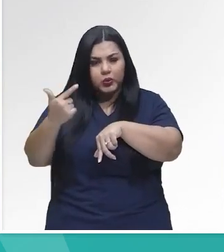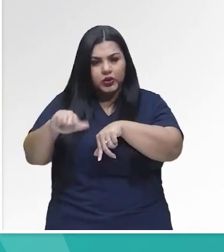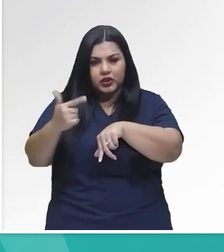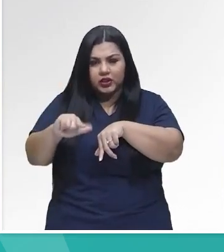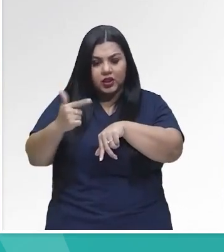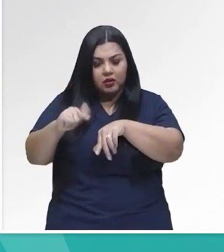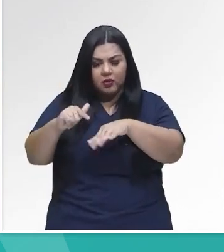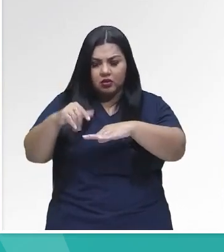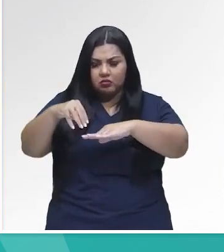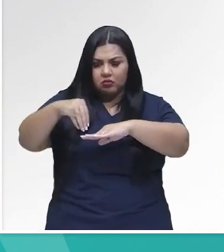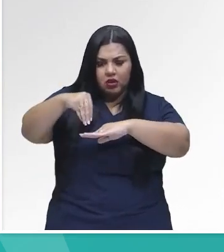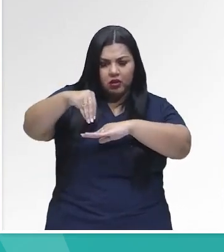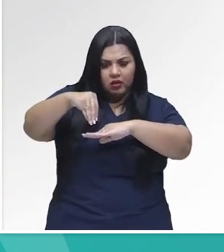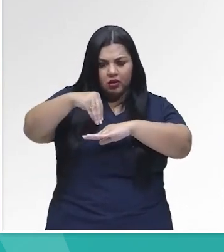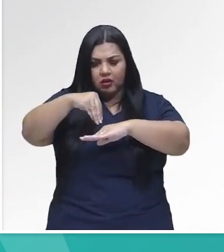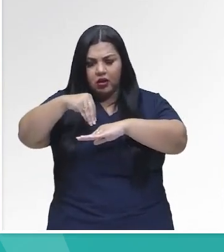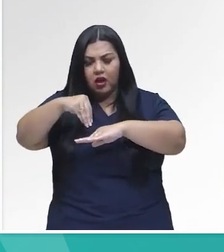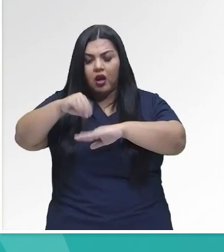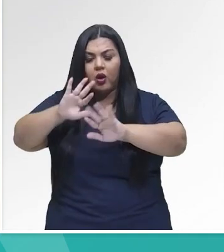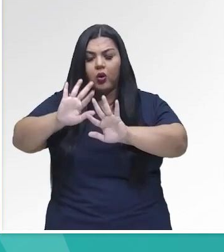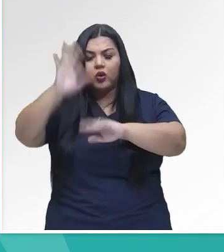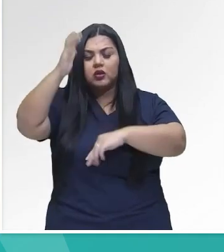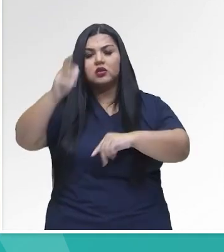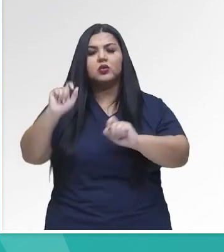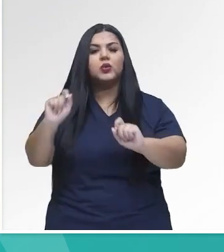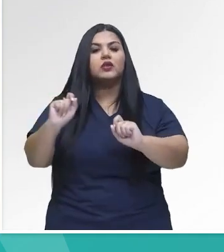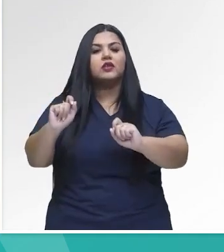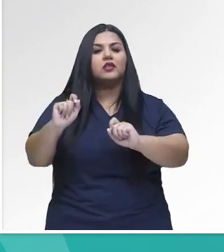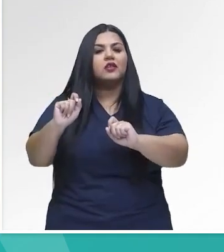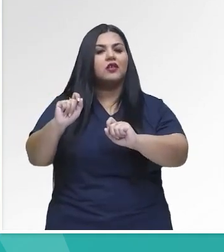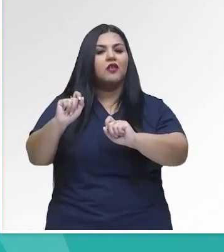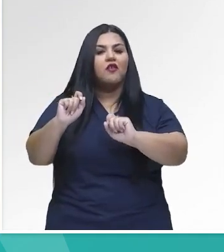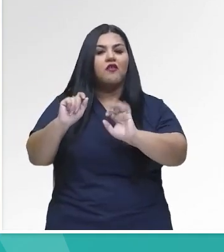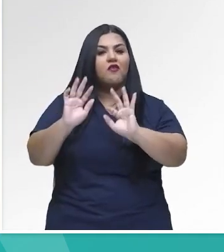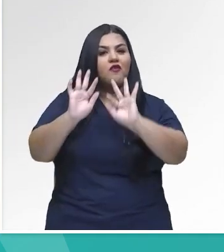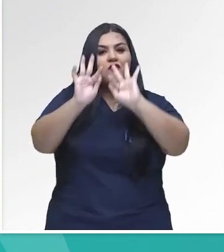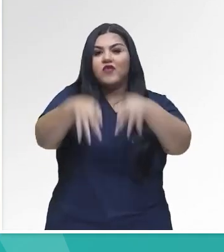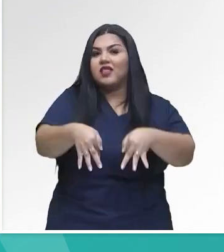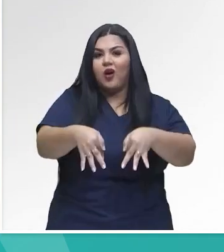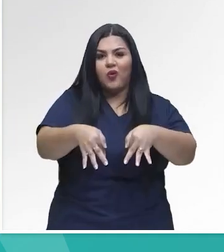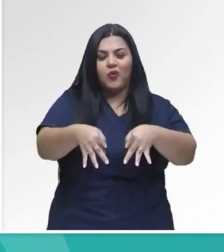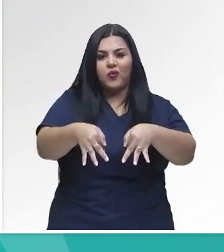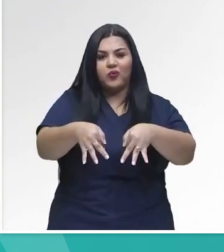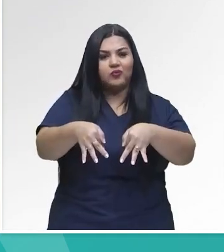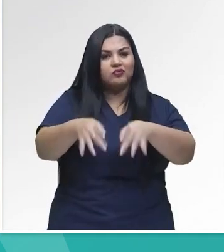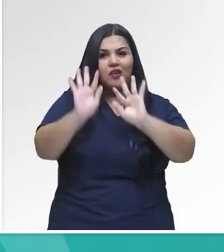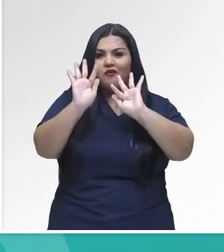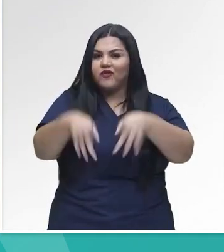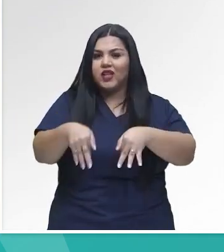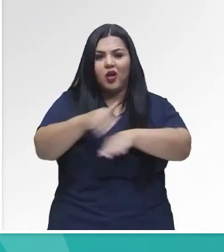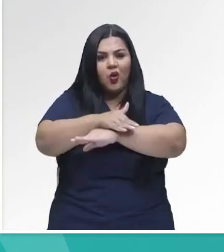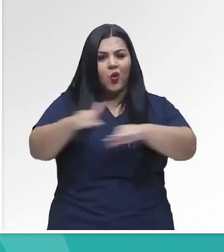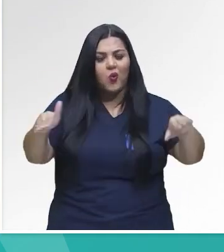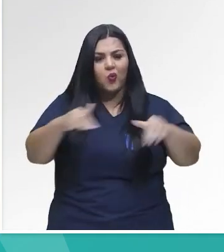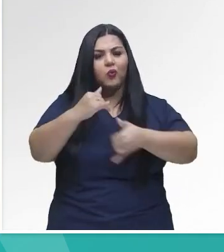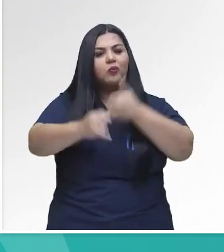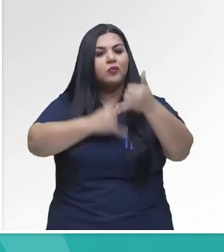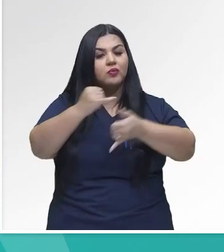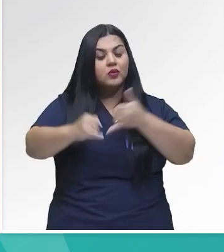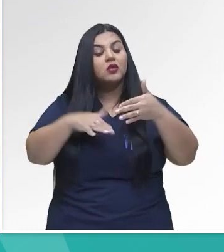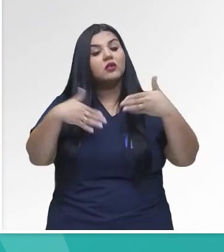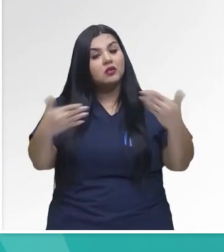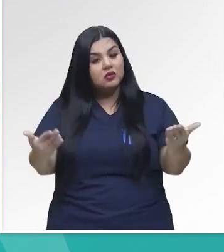saída, aí acontece o quê? O checkmate, ou seja, o rei está morto, aí acaba o jogo. Mas enquanto